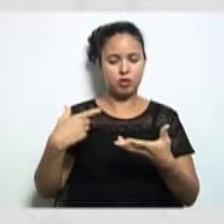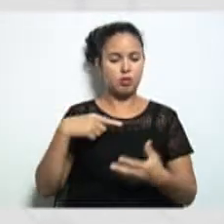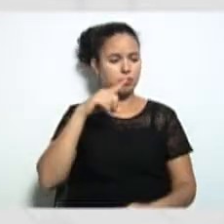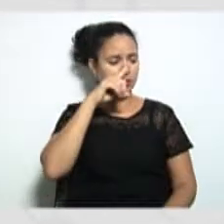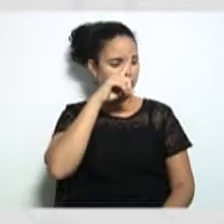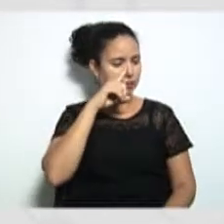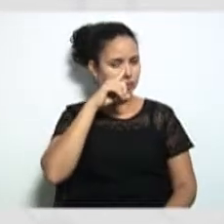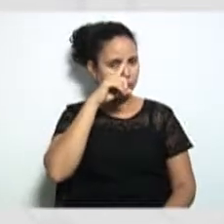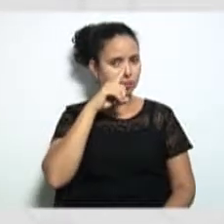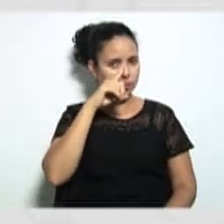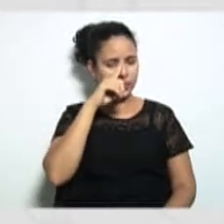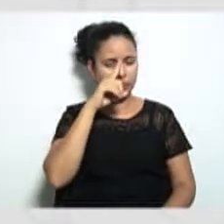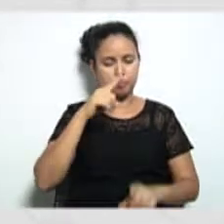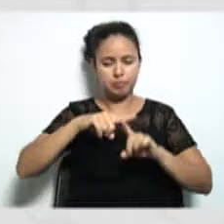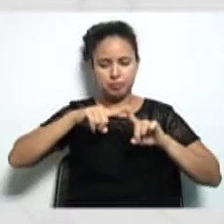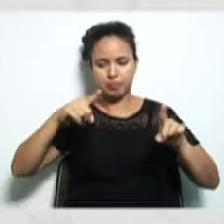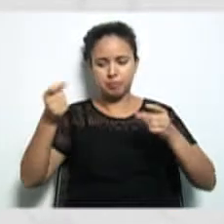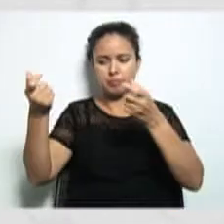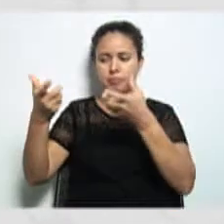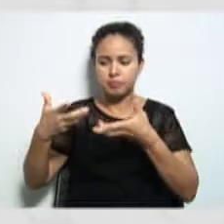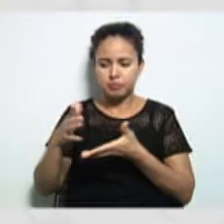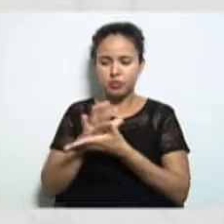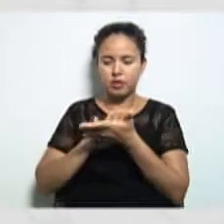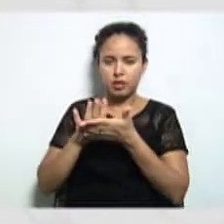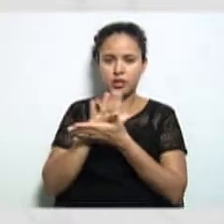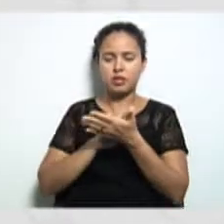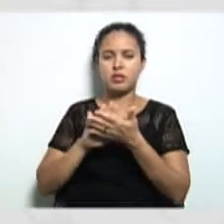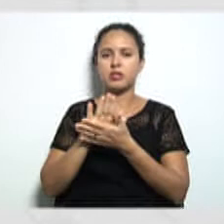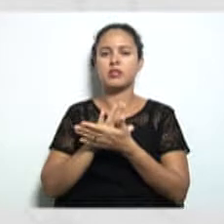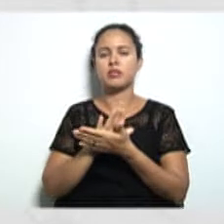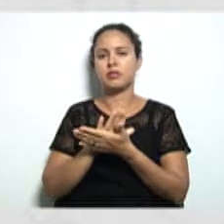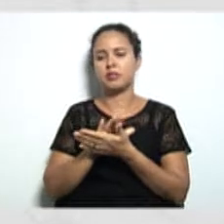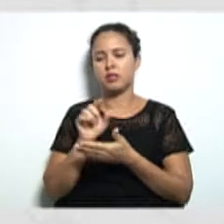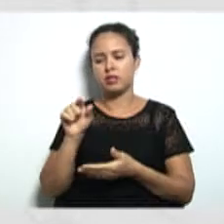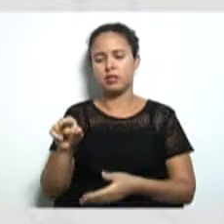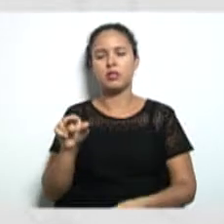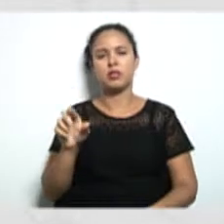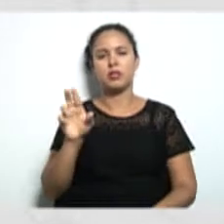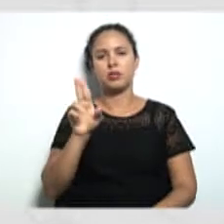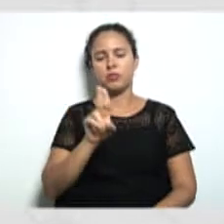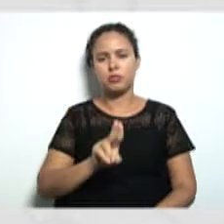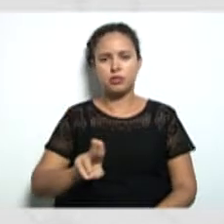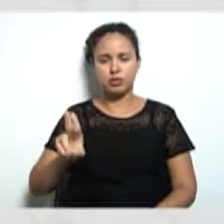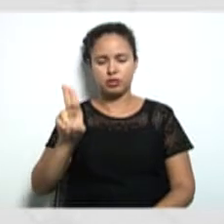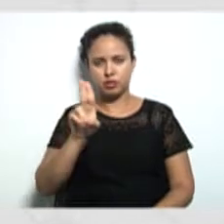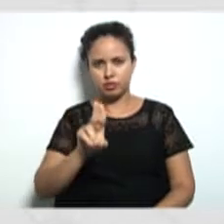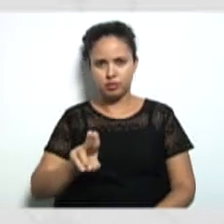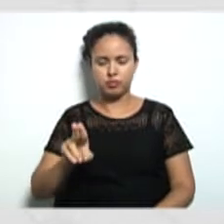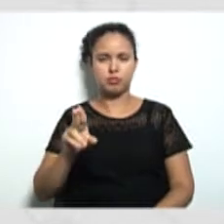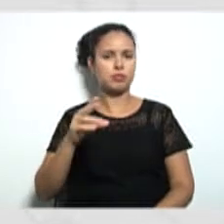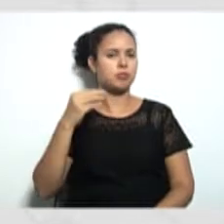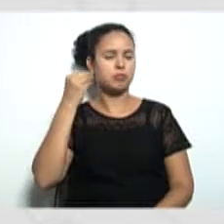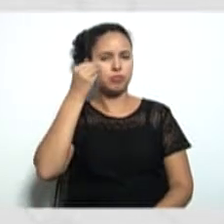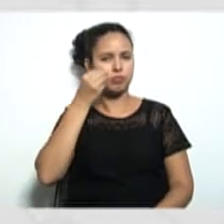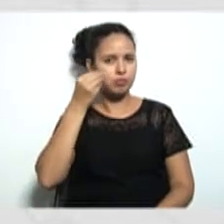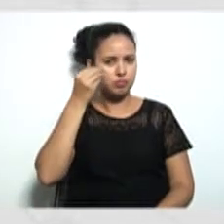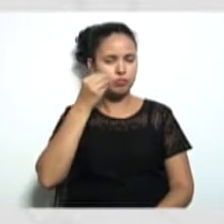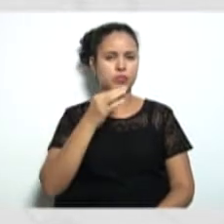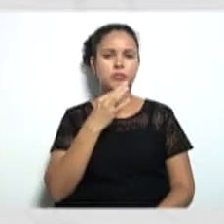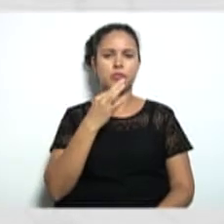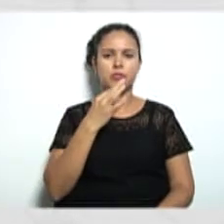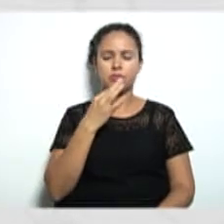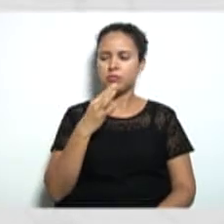explicar a razão dessa afirmação, provavelmente está usando o senso comum, conhecimento aprendido de